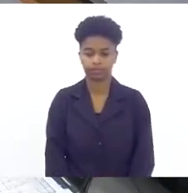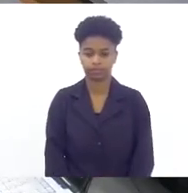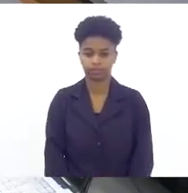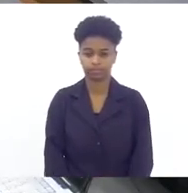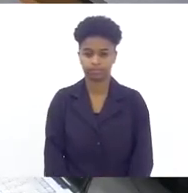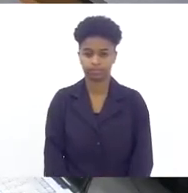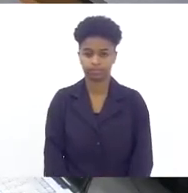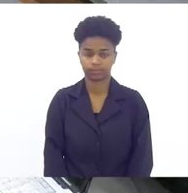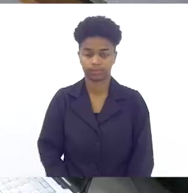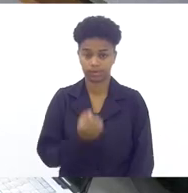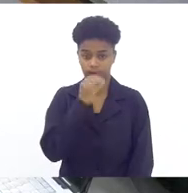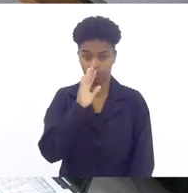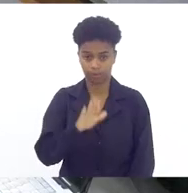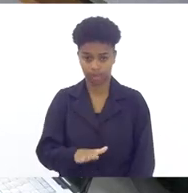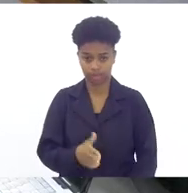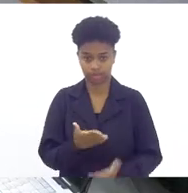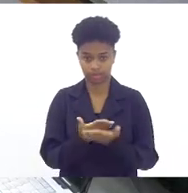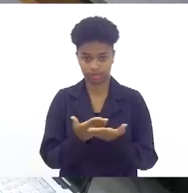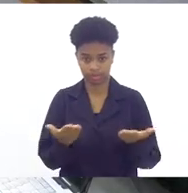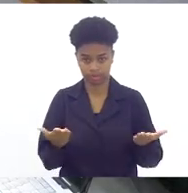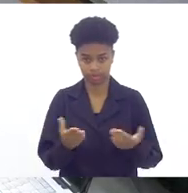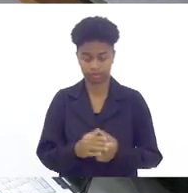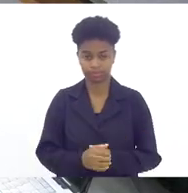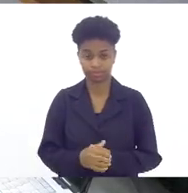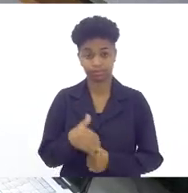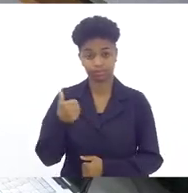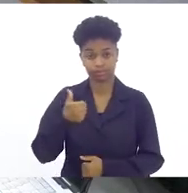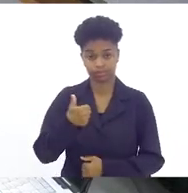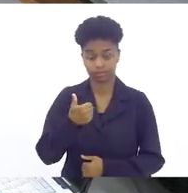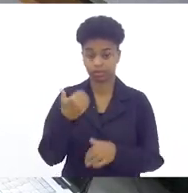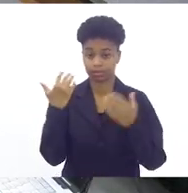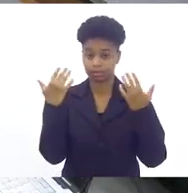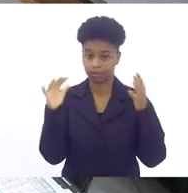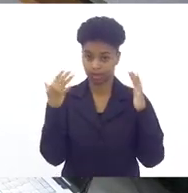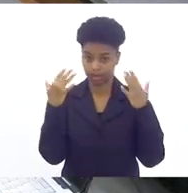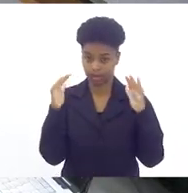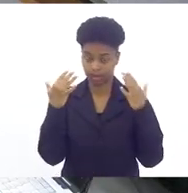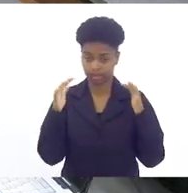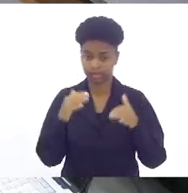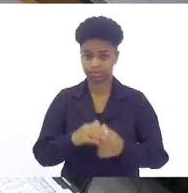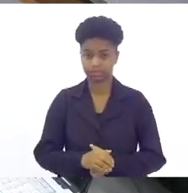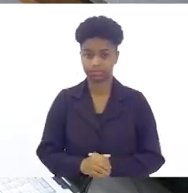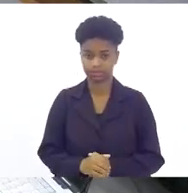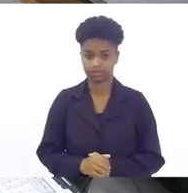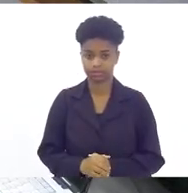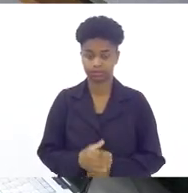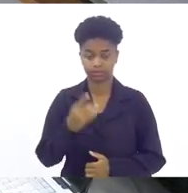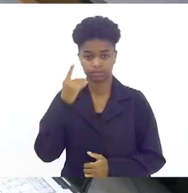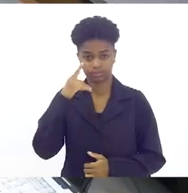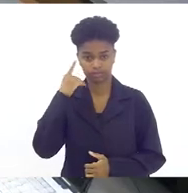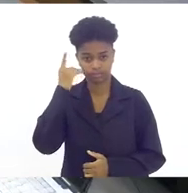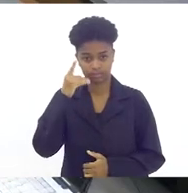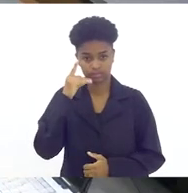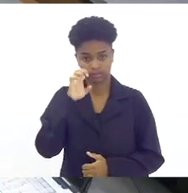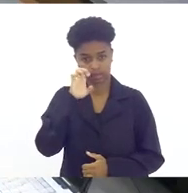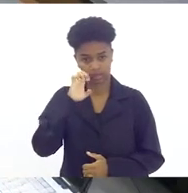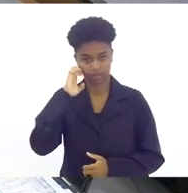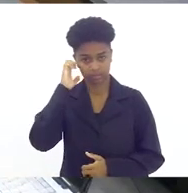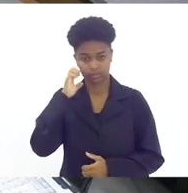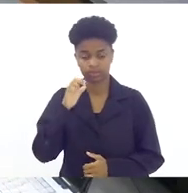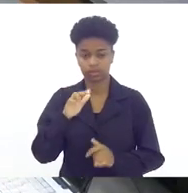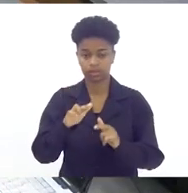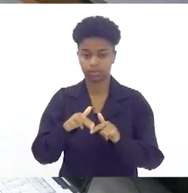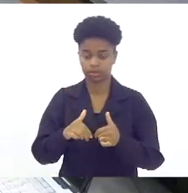bom Boa tarde primeiramente parabenizar a deputada tecmoto